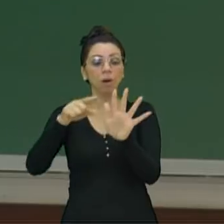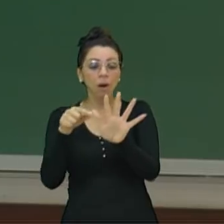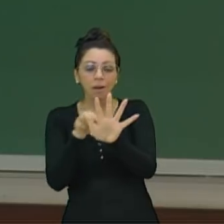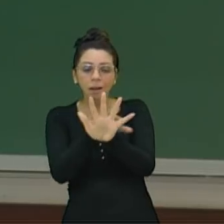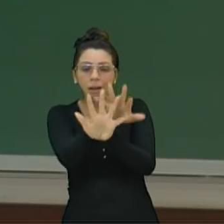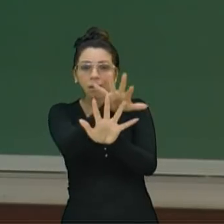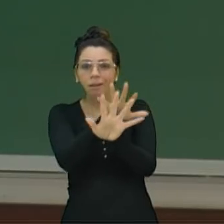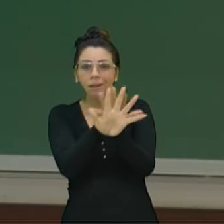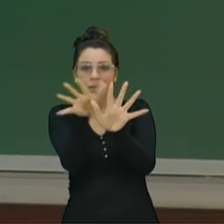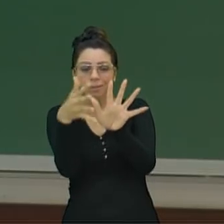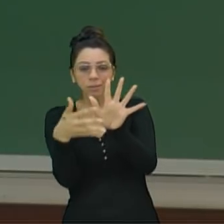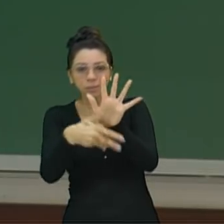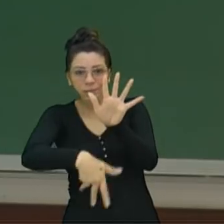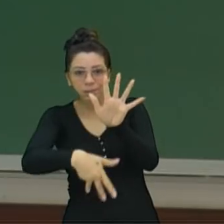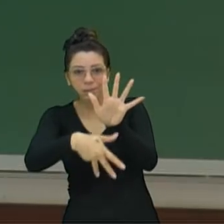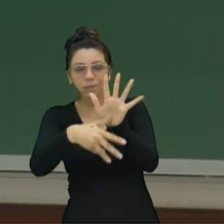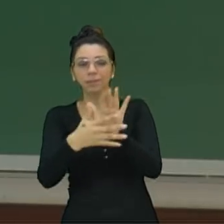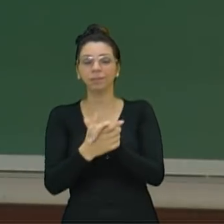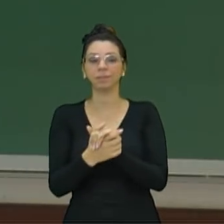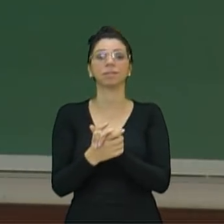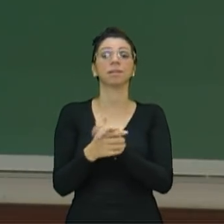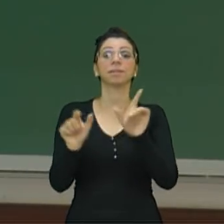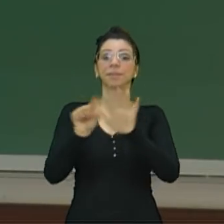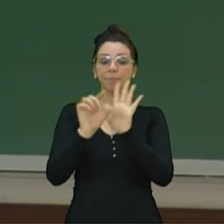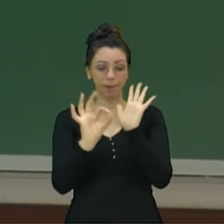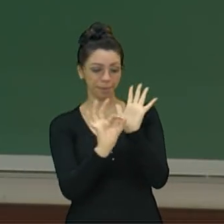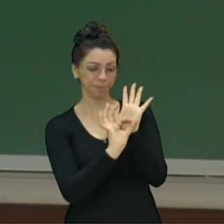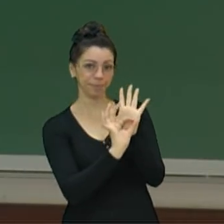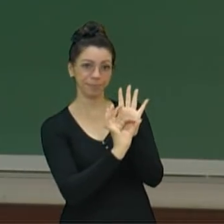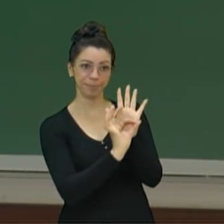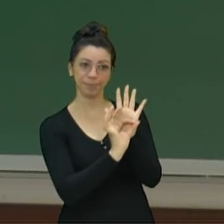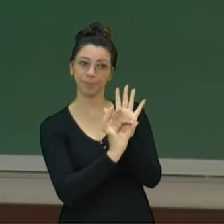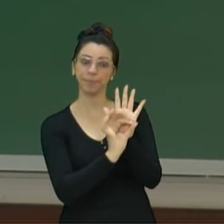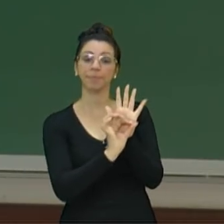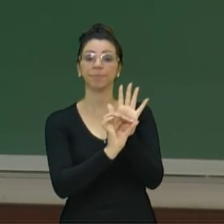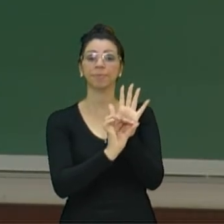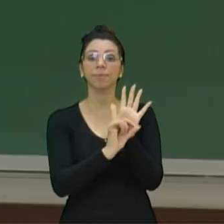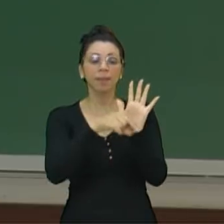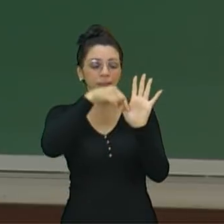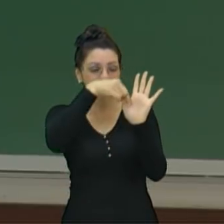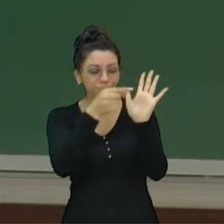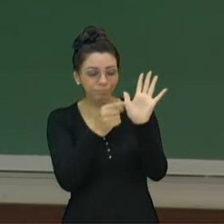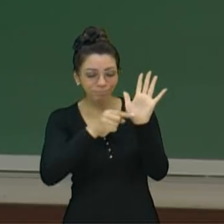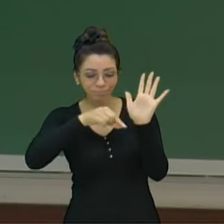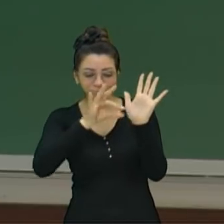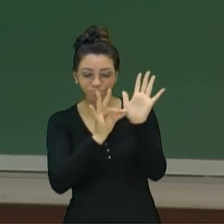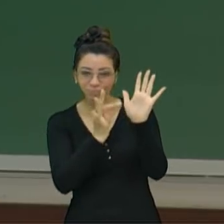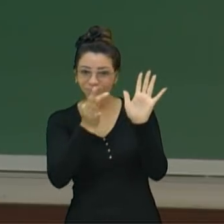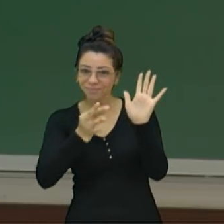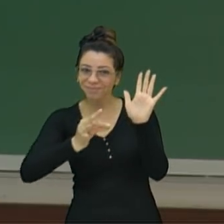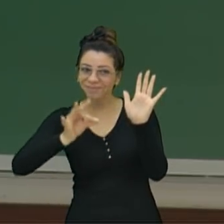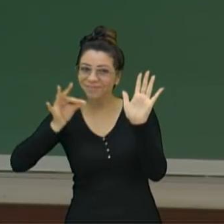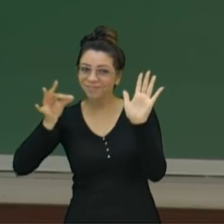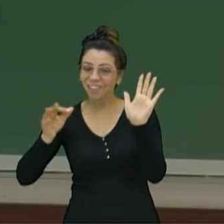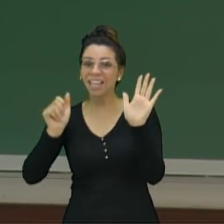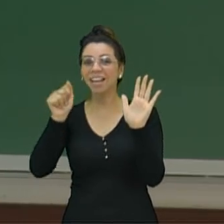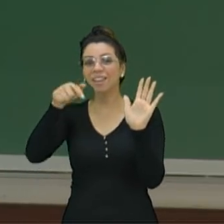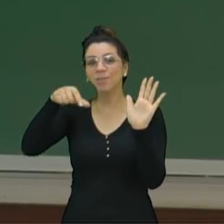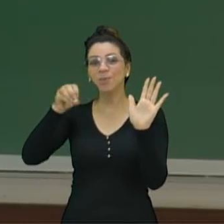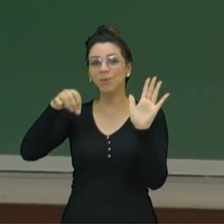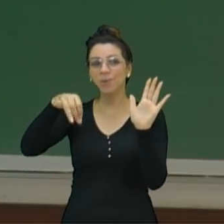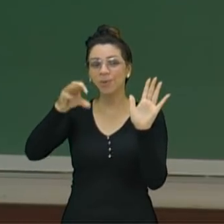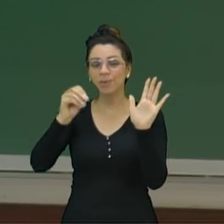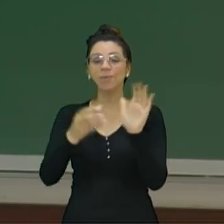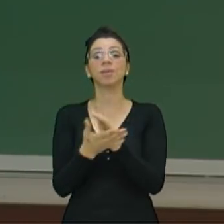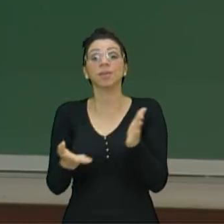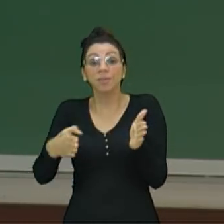ramificada. Meu corpo celular com seus dendritos. Novamente uma região alongada, axônio. E chegamos